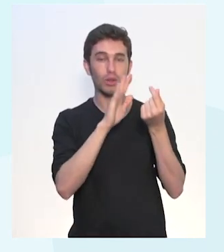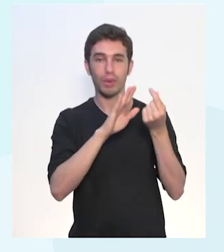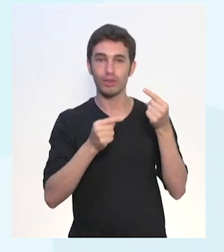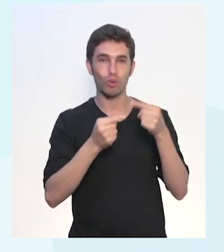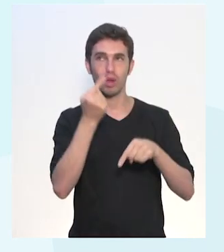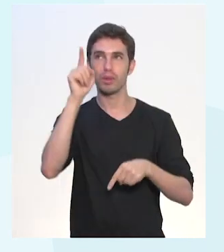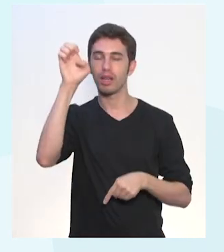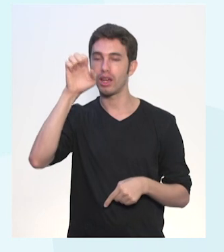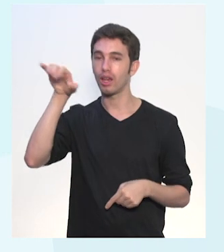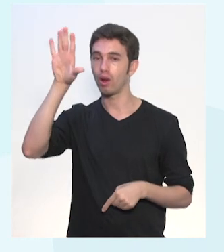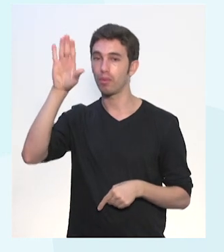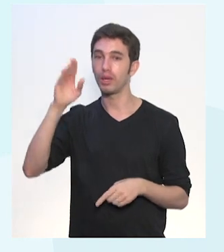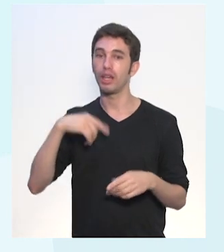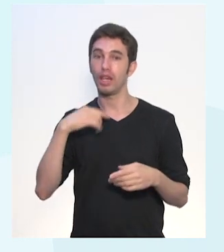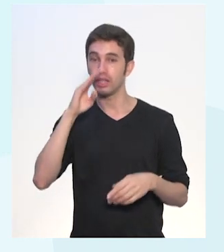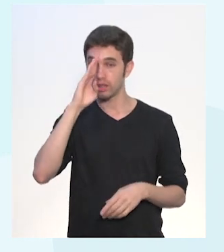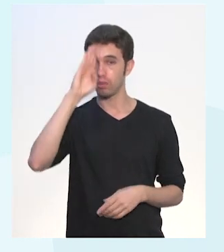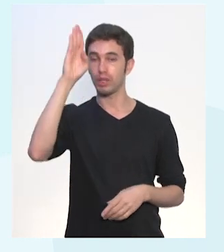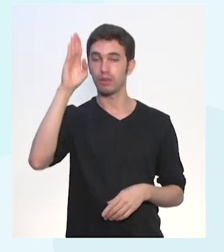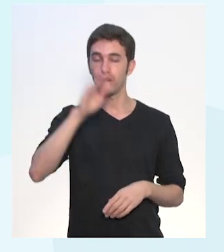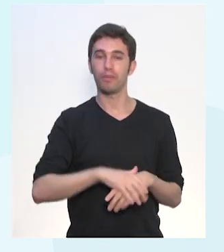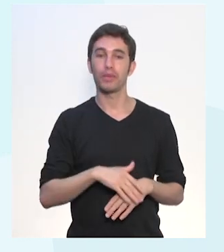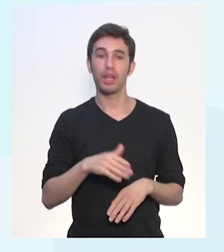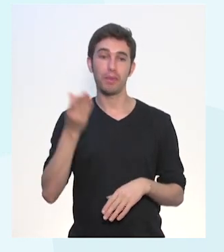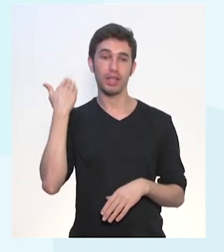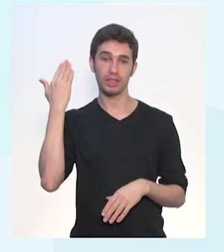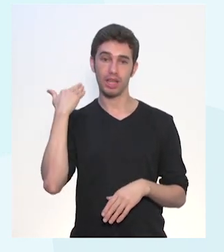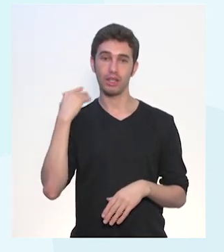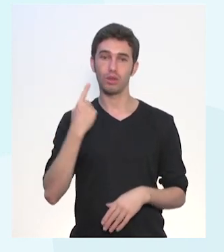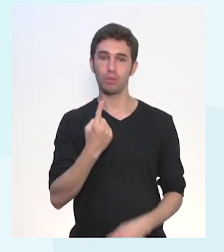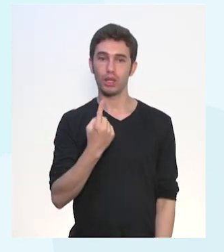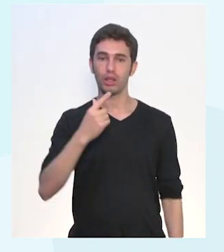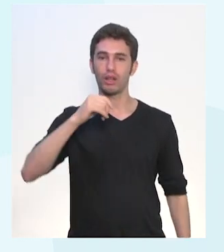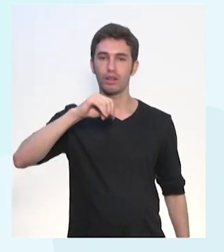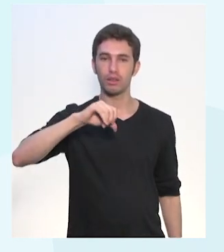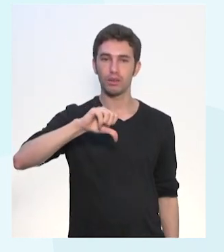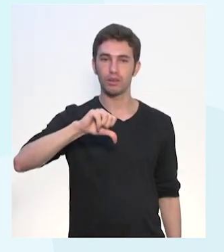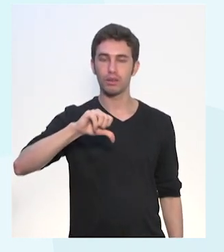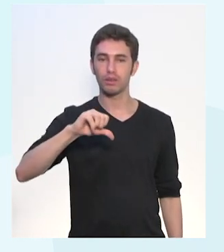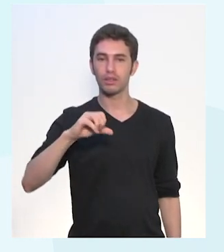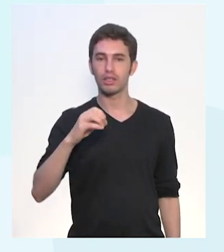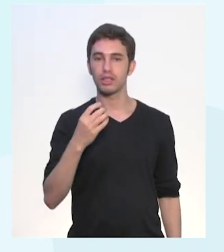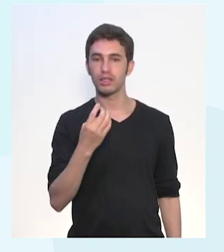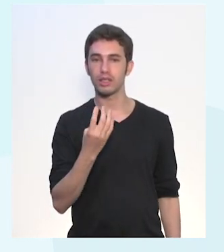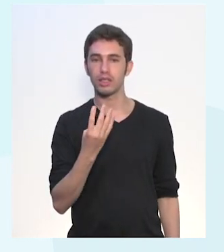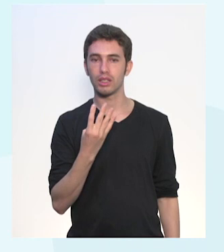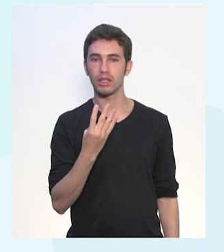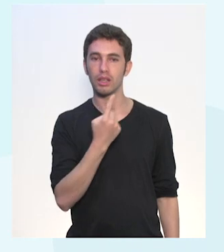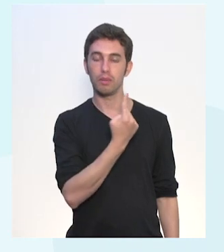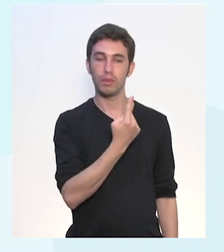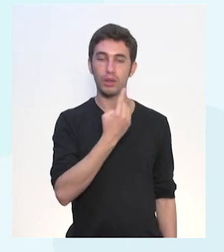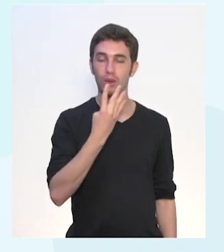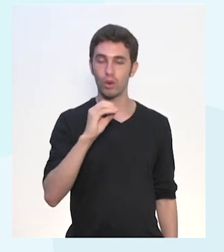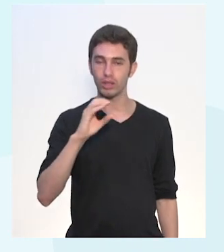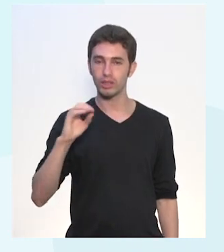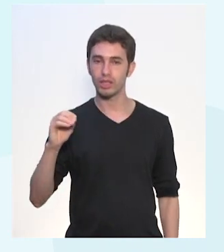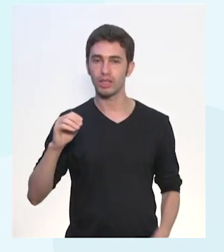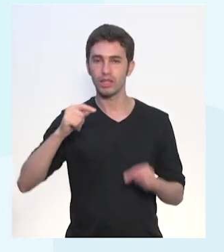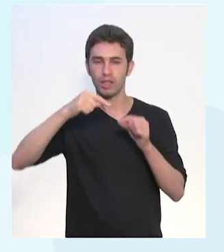em 2000. E quando a gente vê em 1400, eles estão lá bem lá no finalzinho. Então, esses países